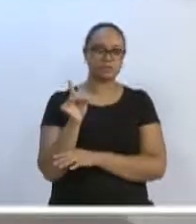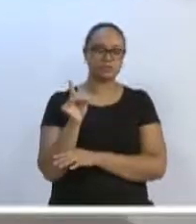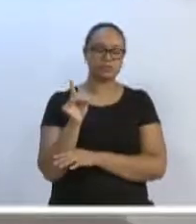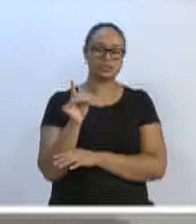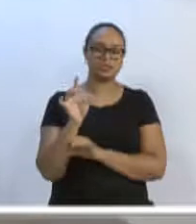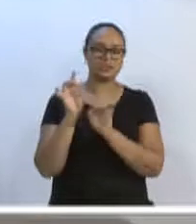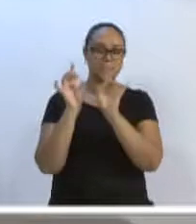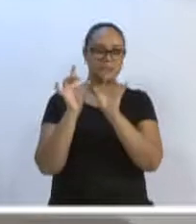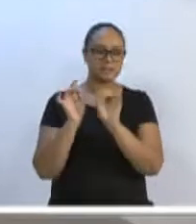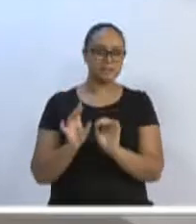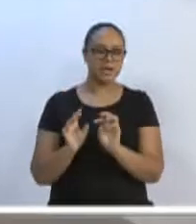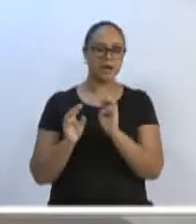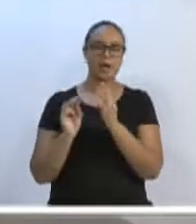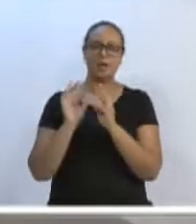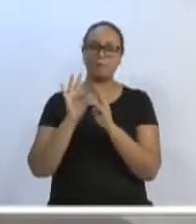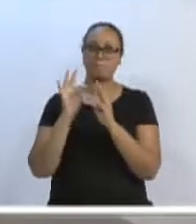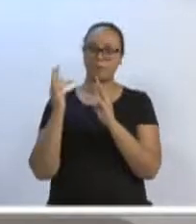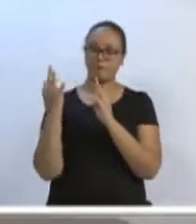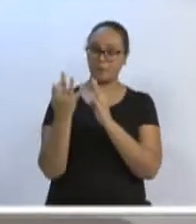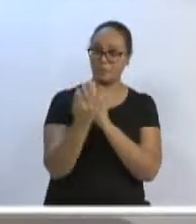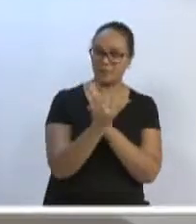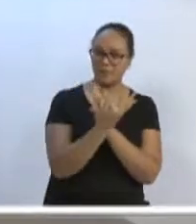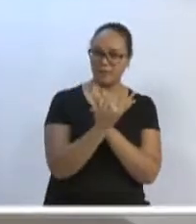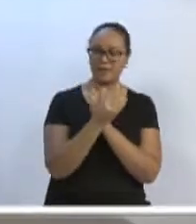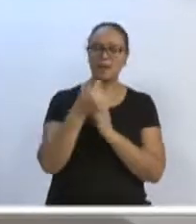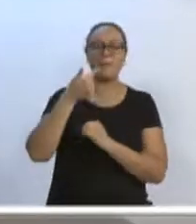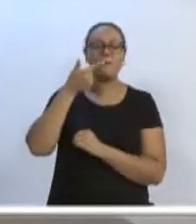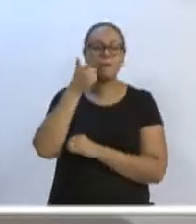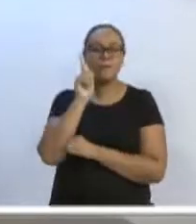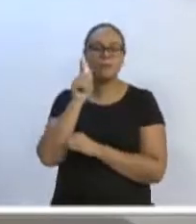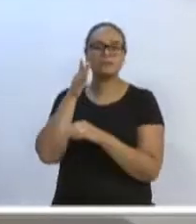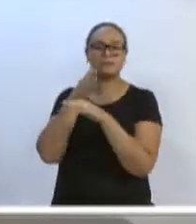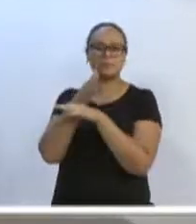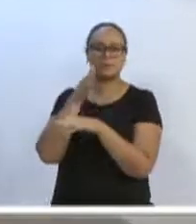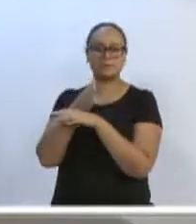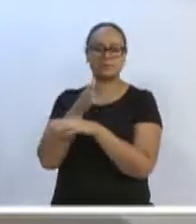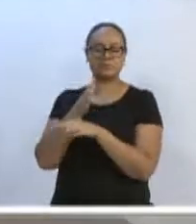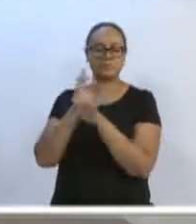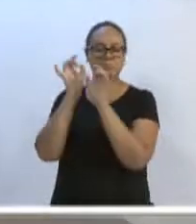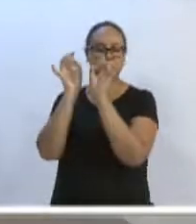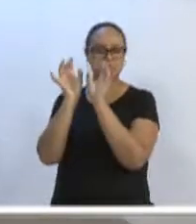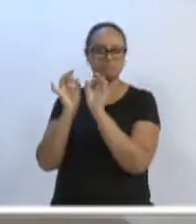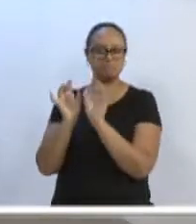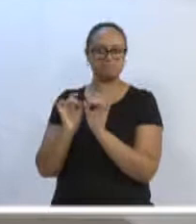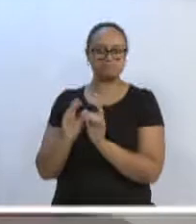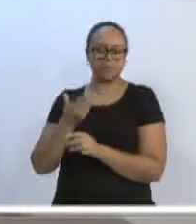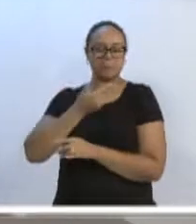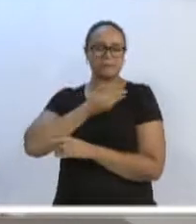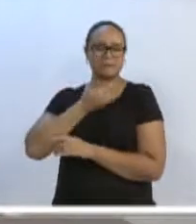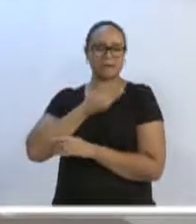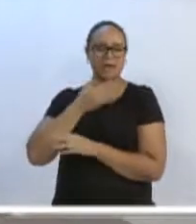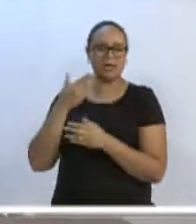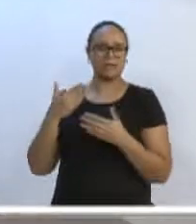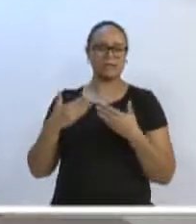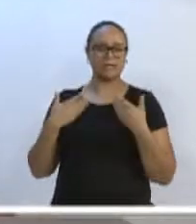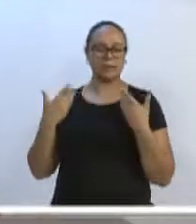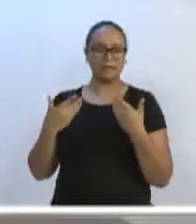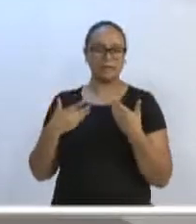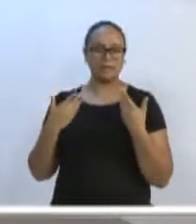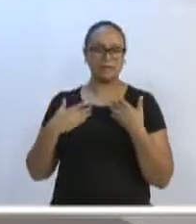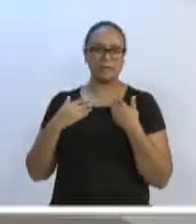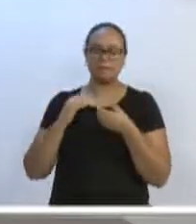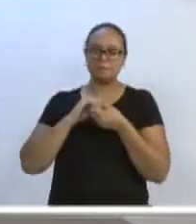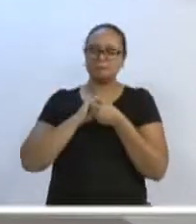participam monte os 13 anos de muito amor com fanny ligação amizade alegria abraços e muito